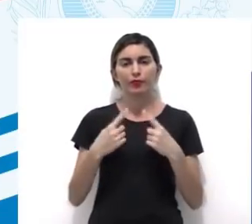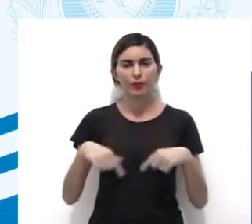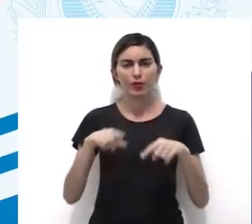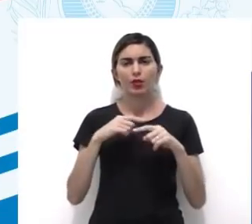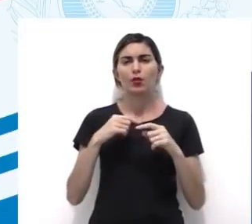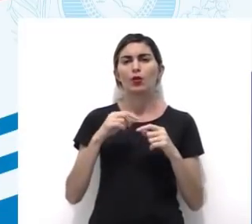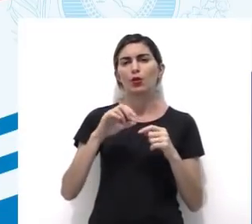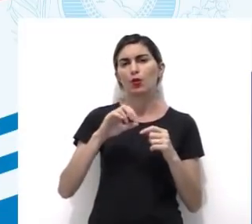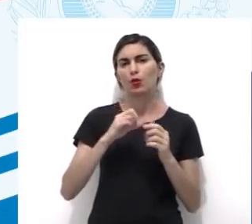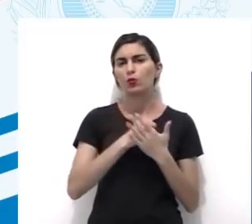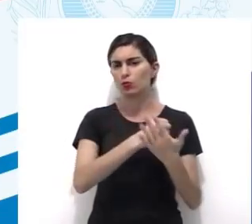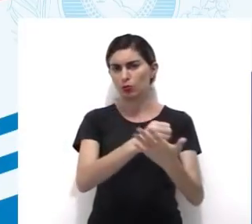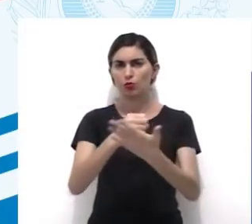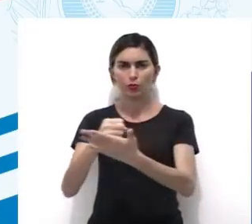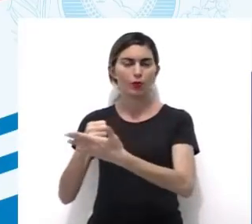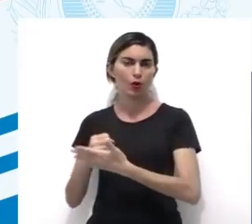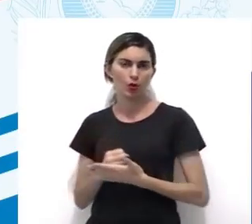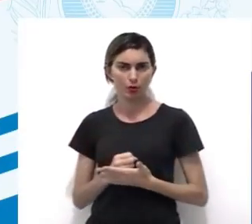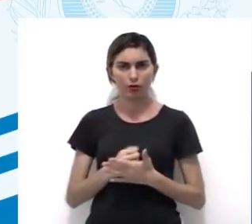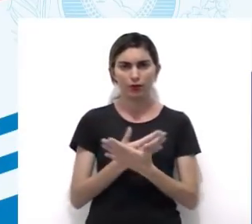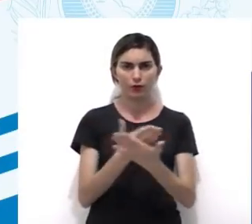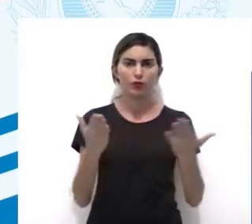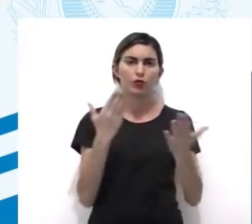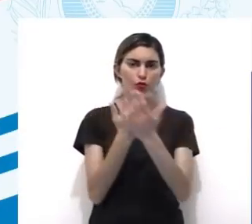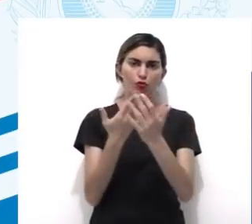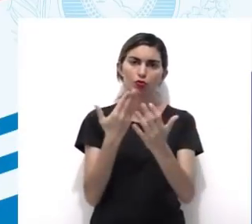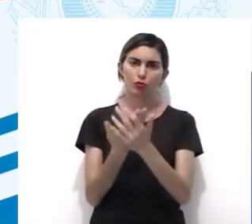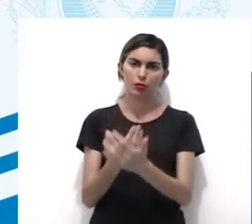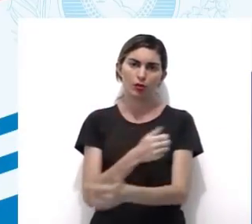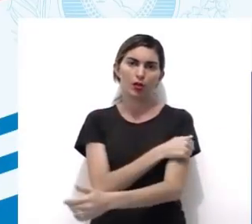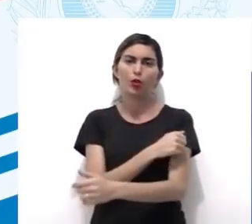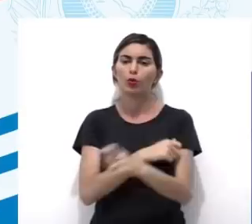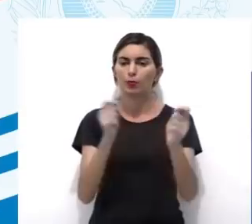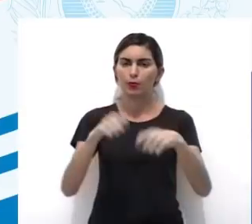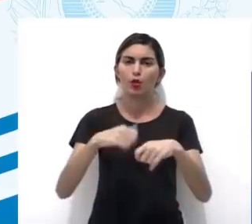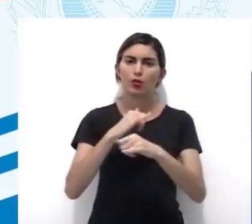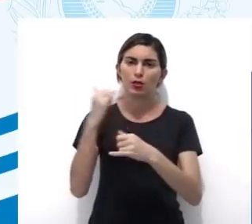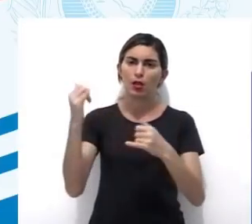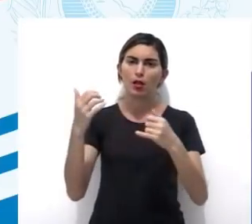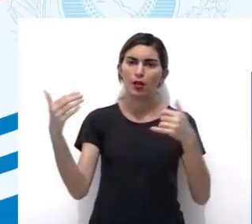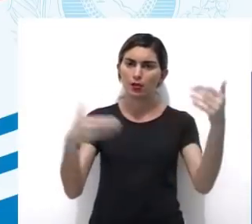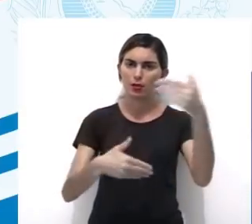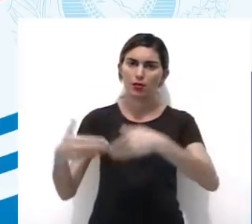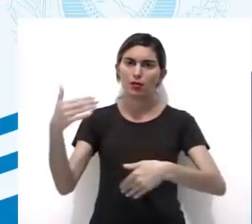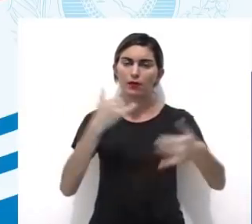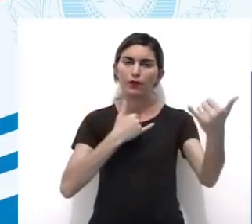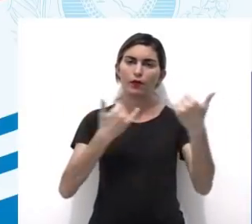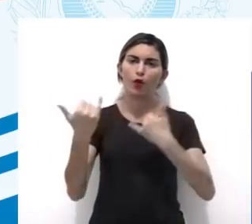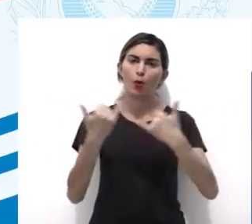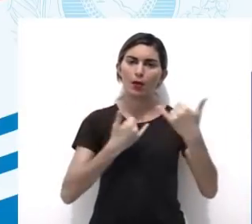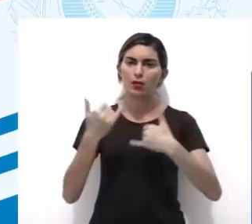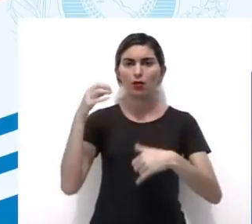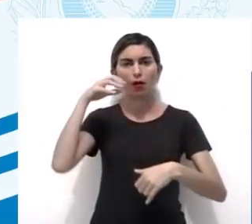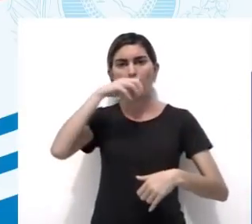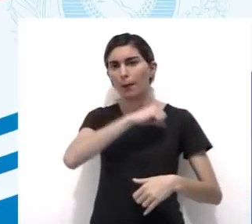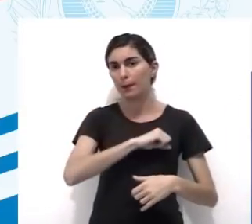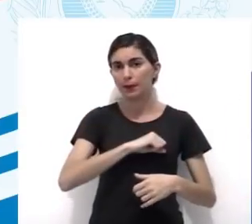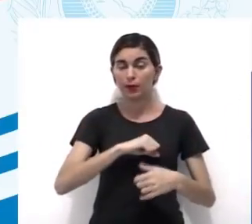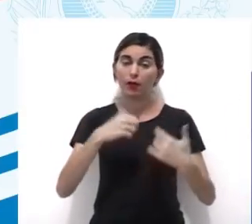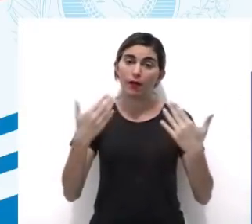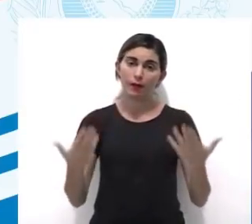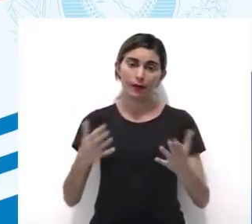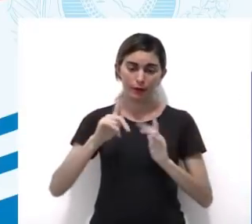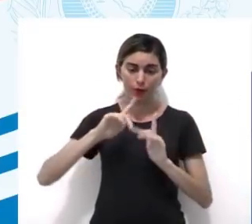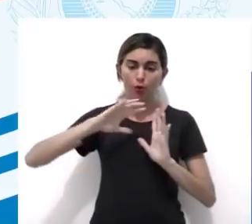um subsídio, dar um suporte para que vocês, estudantes, possam ter um acesso à informação mais rápida. Então, é esse contexto